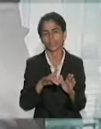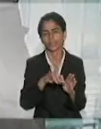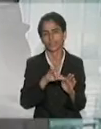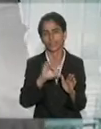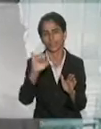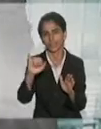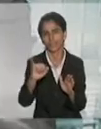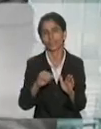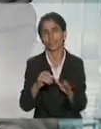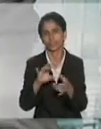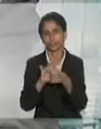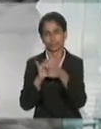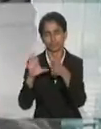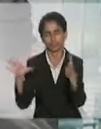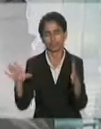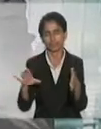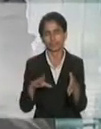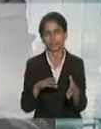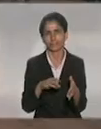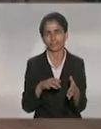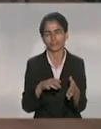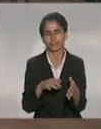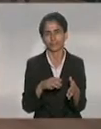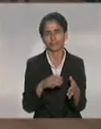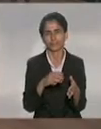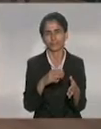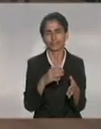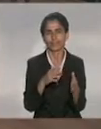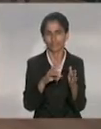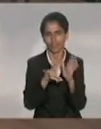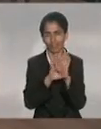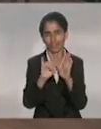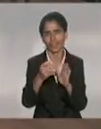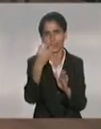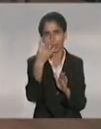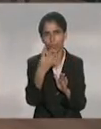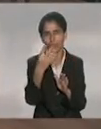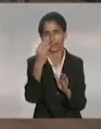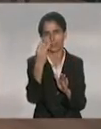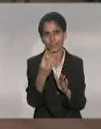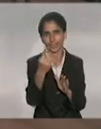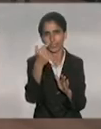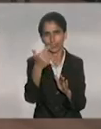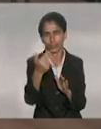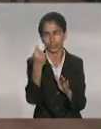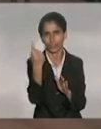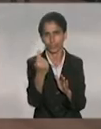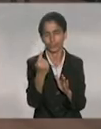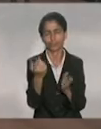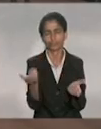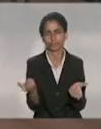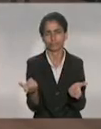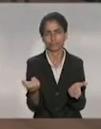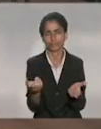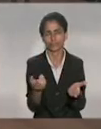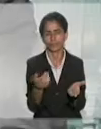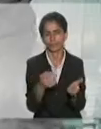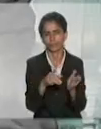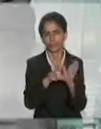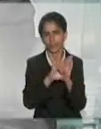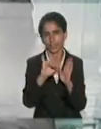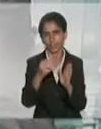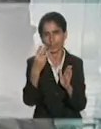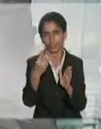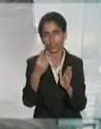permissivo. Não é um 4123? 4321. 4321, eu inverti a centena.